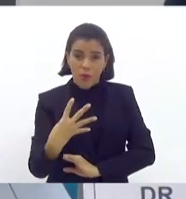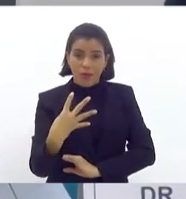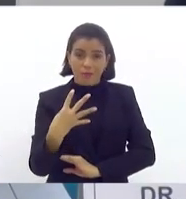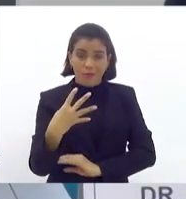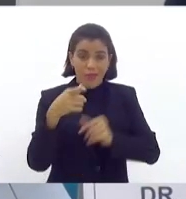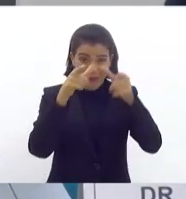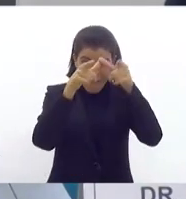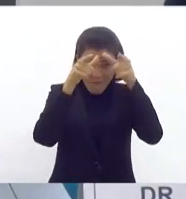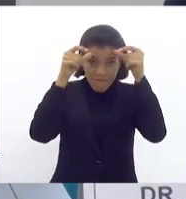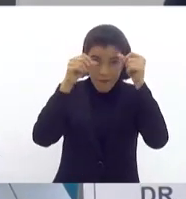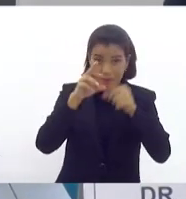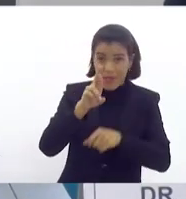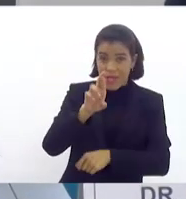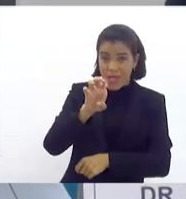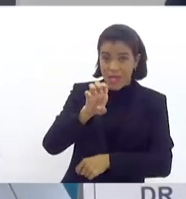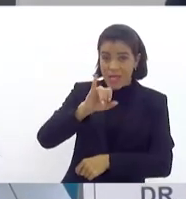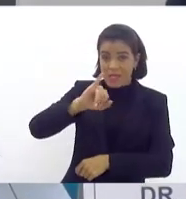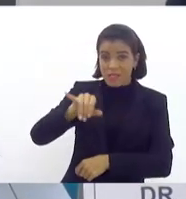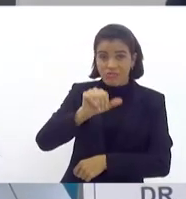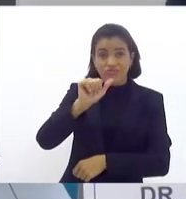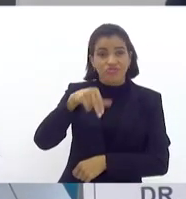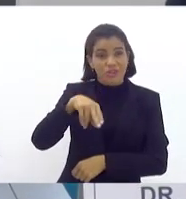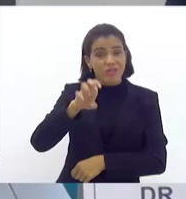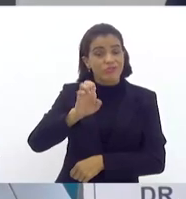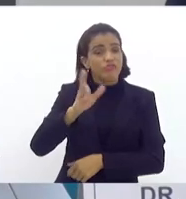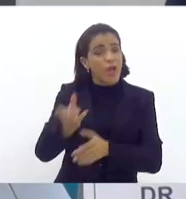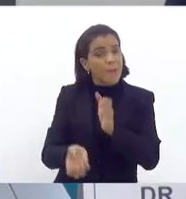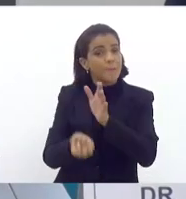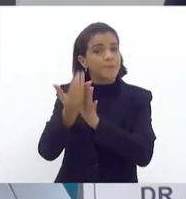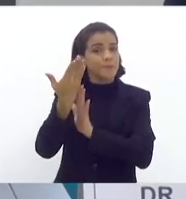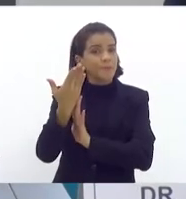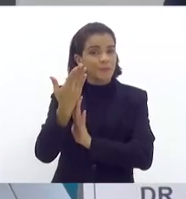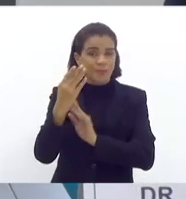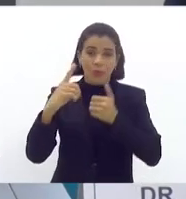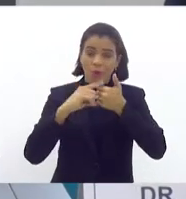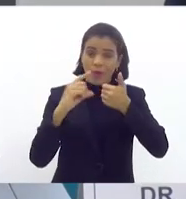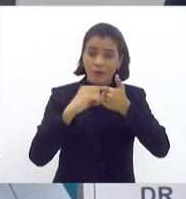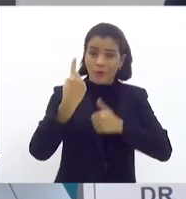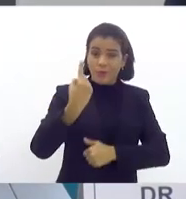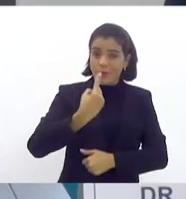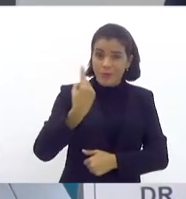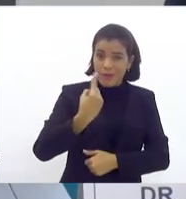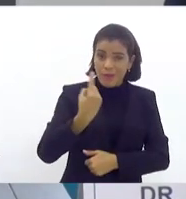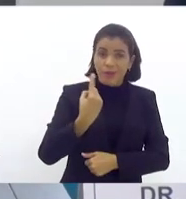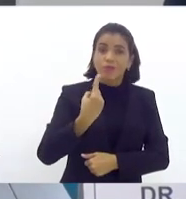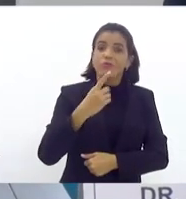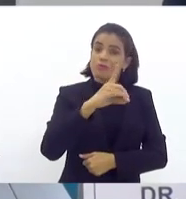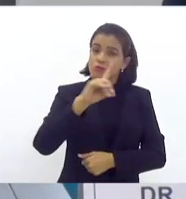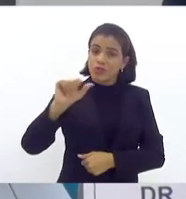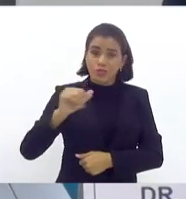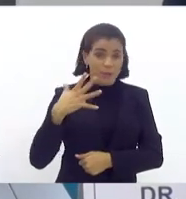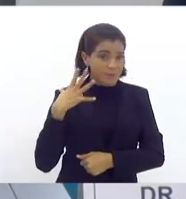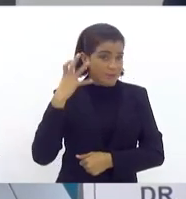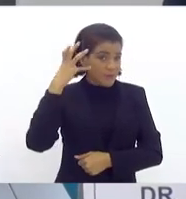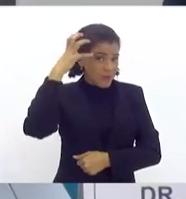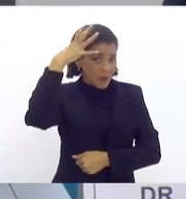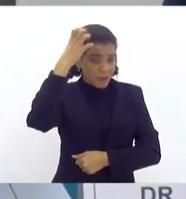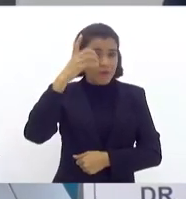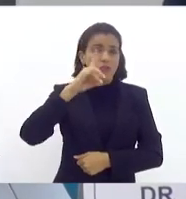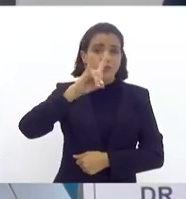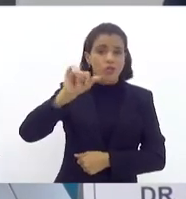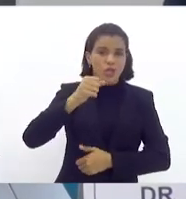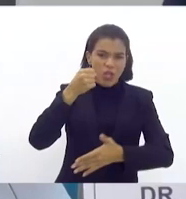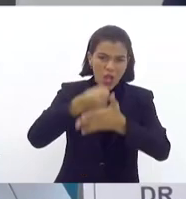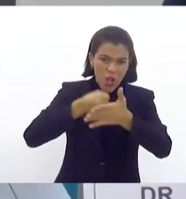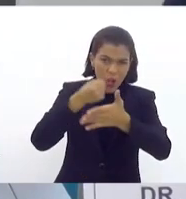enfermeira Rejane, que já criava, no artigo 1º, já é lei, criava já o Dia Marielle Franco, Dia de Luta contra